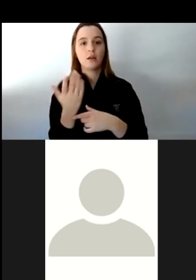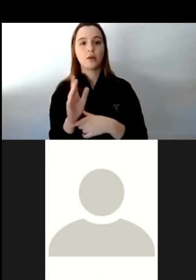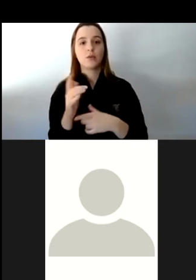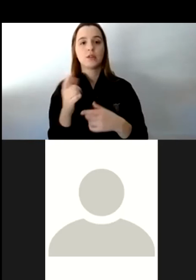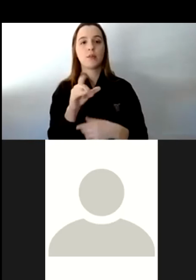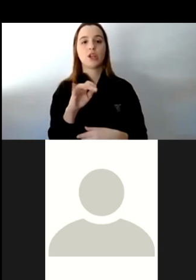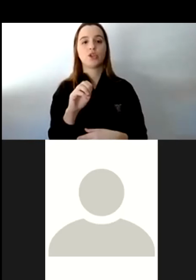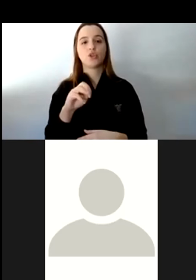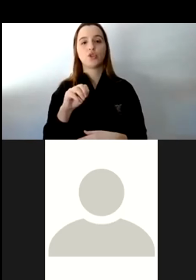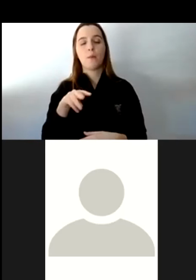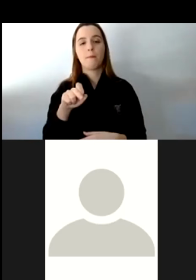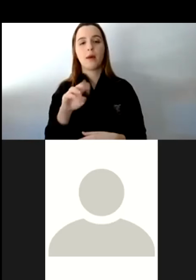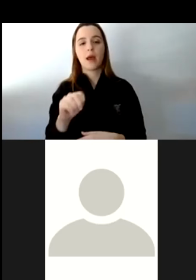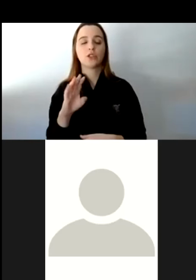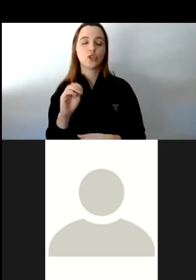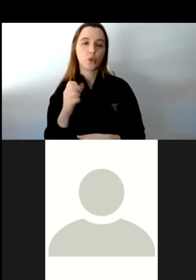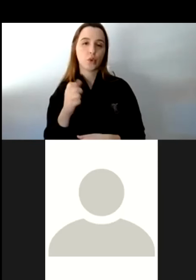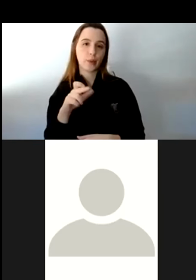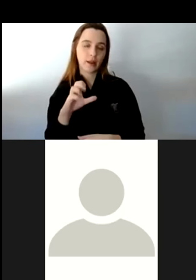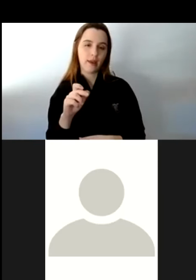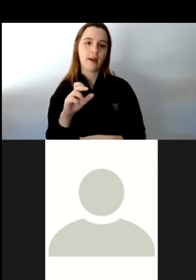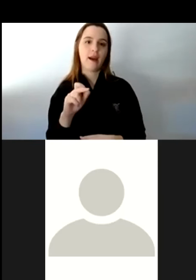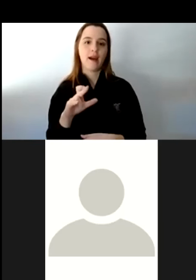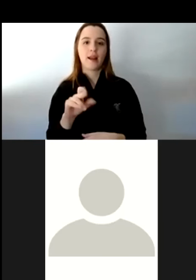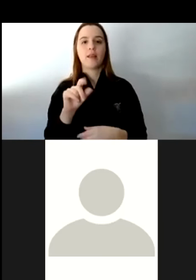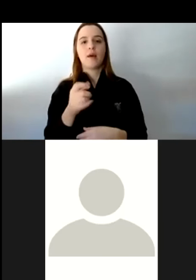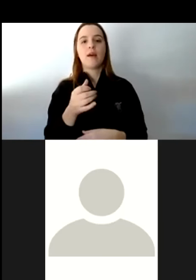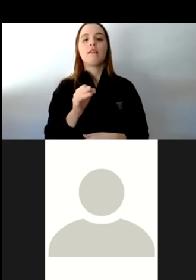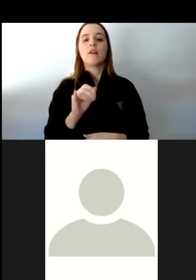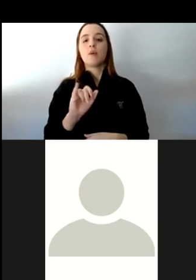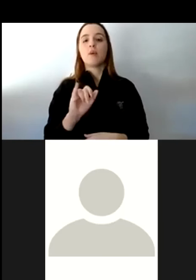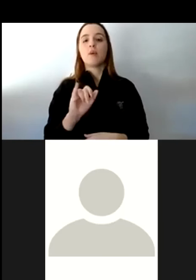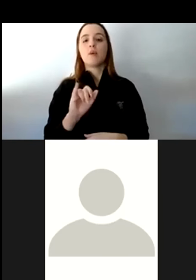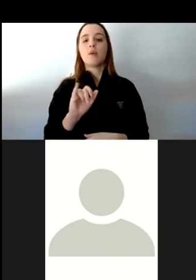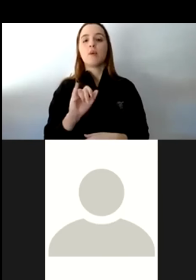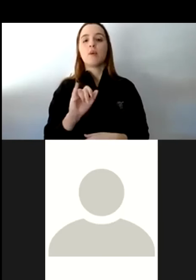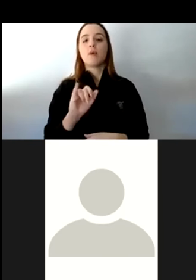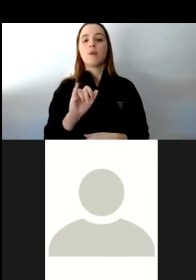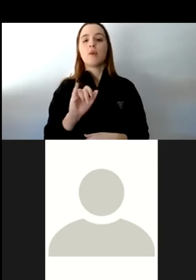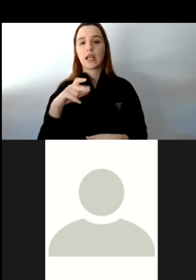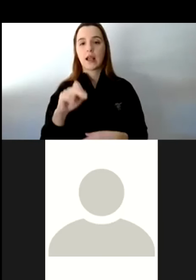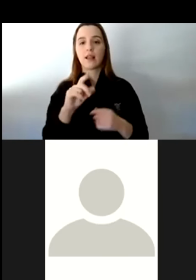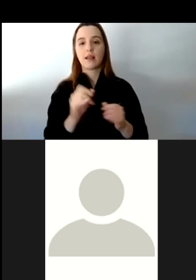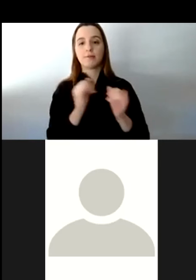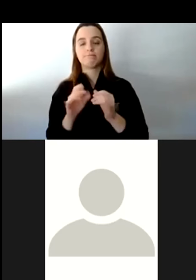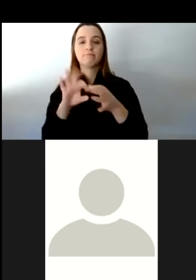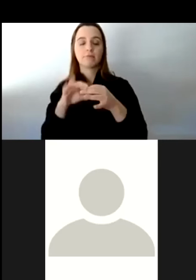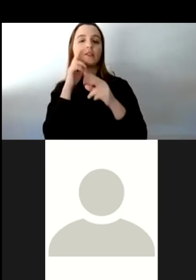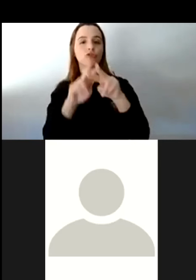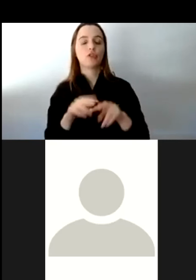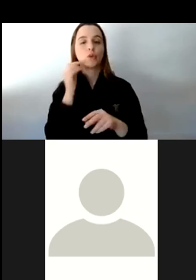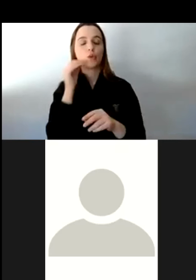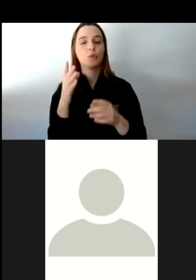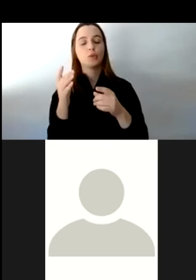lisossomais de subcarga, fibrose quística e hemofilia, a publicação de normas clínicas sob a abordagem diagnóstica e critérios